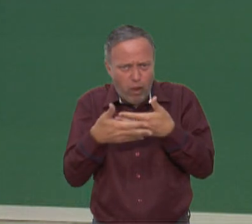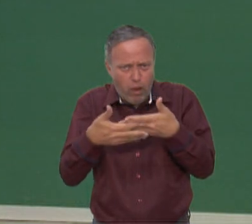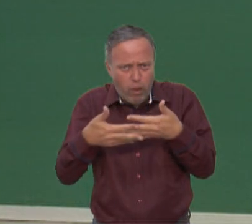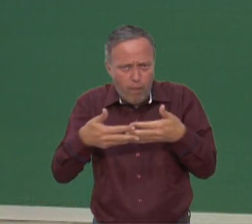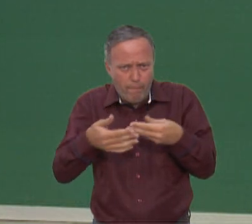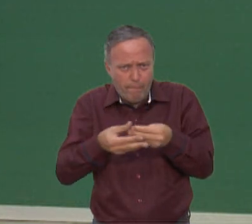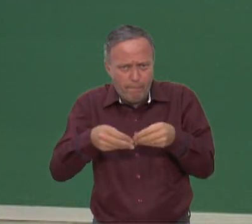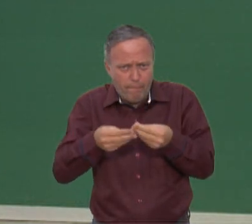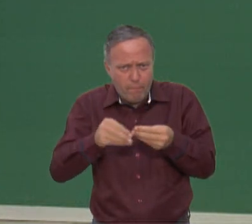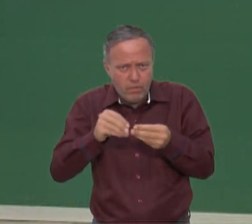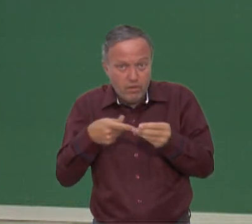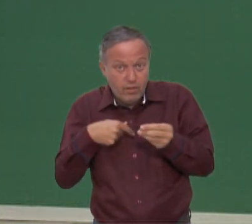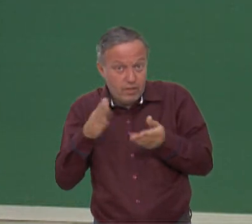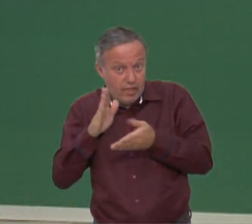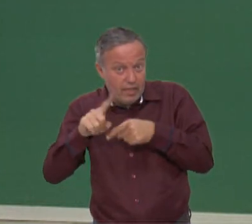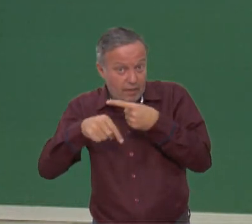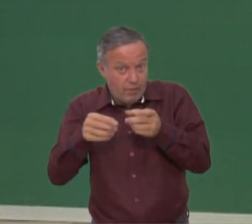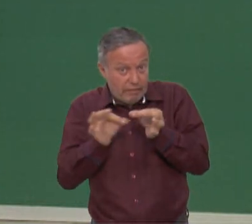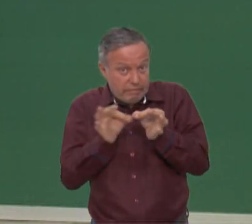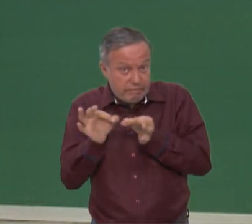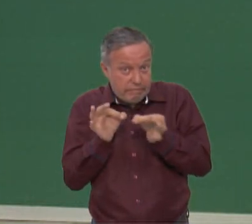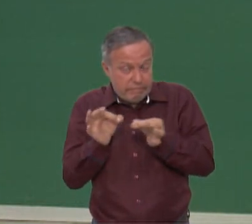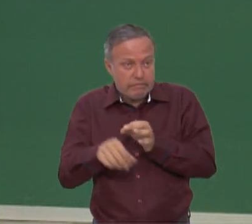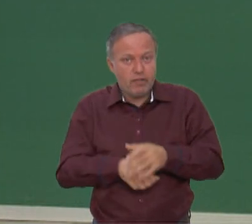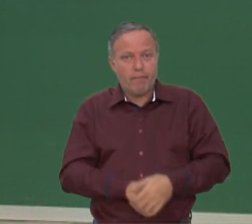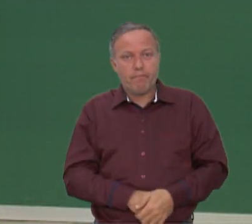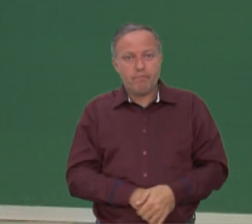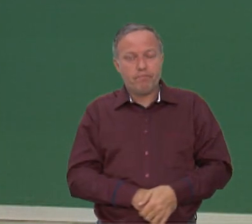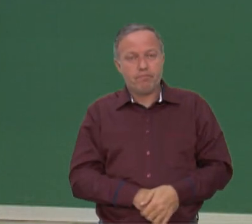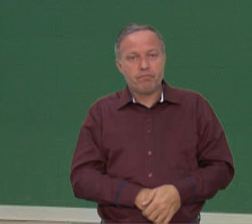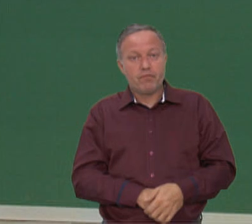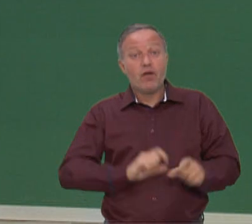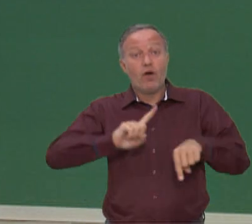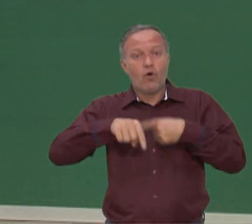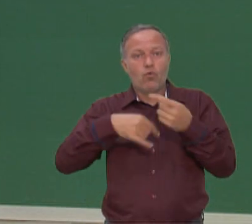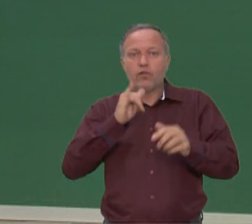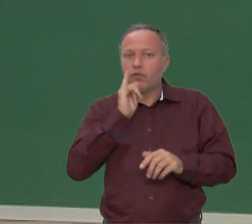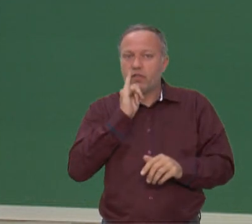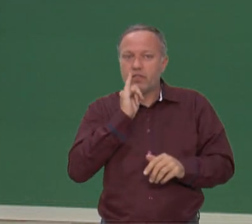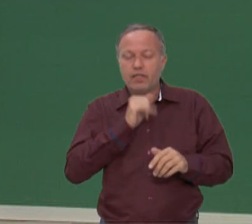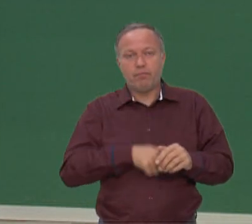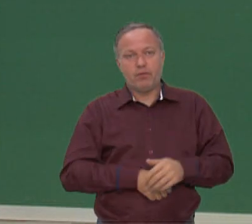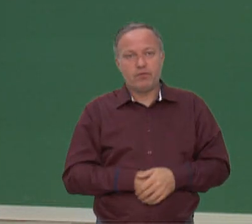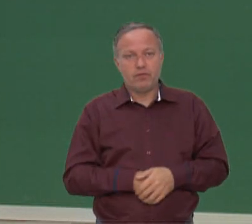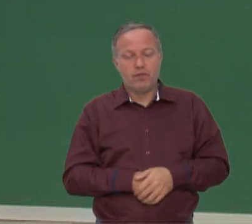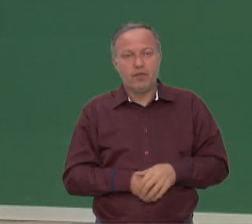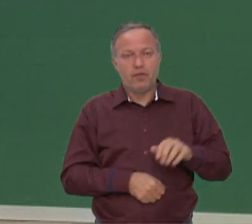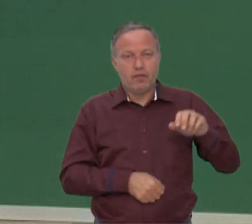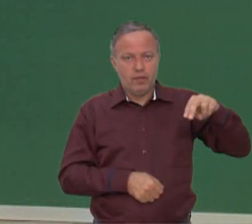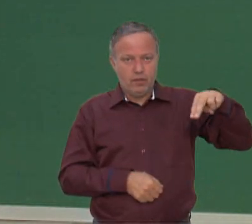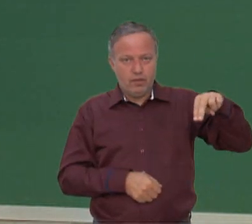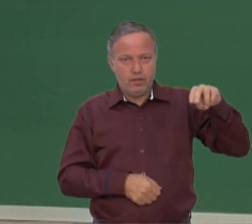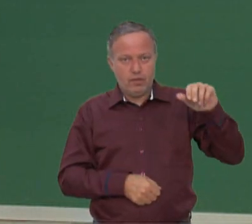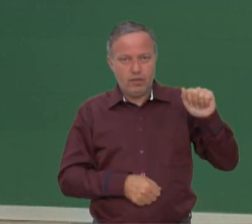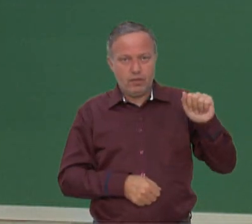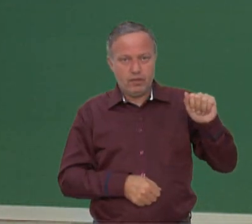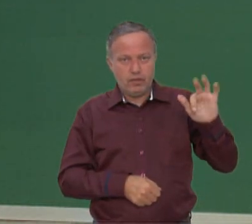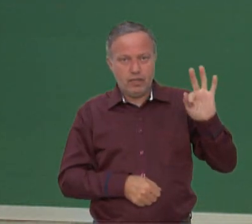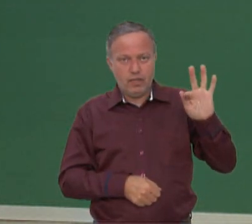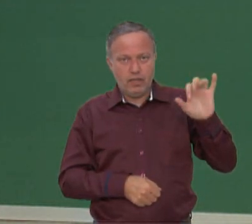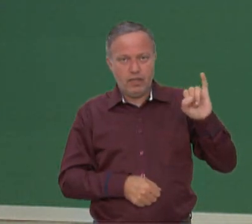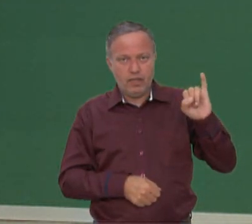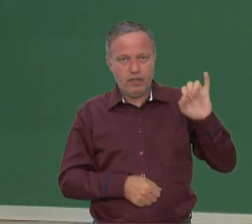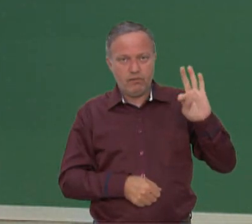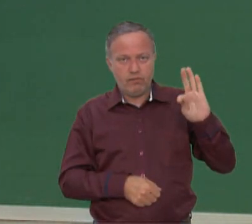gasoso, então chamamos de sublimação. Um exemplo disso é a naftalina, onde você não vai ter uma poça de naftalina, você vai ter que ele vai do estado